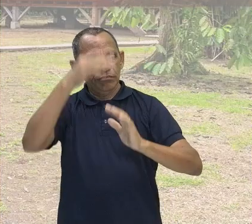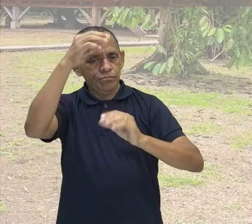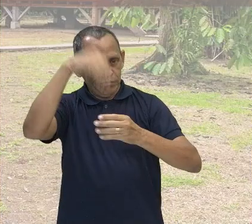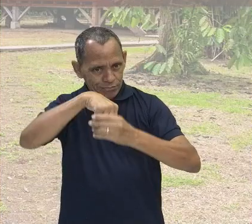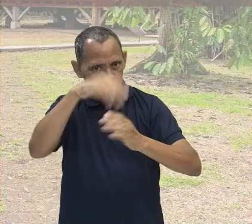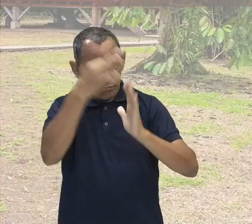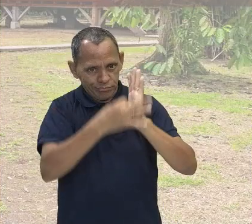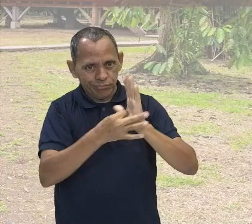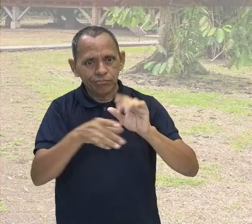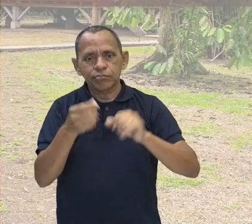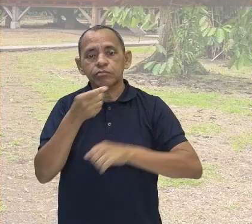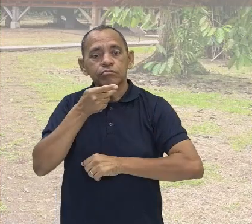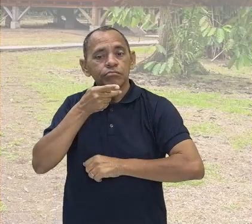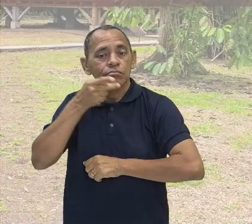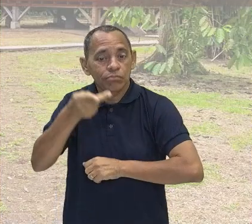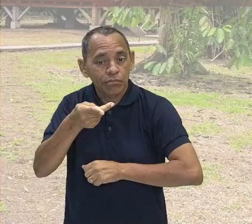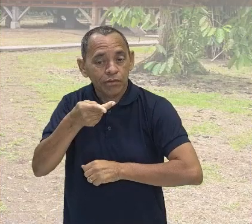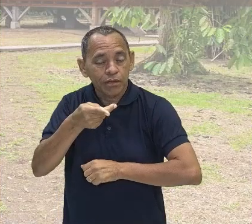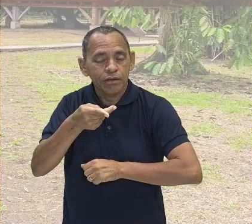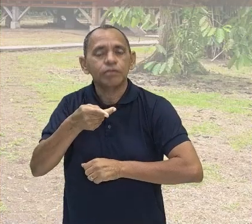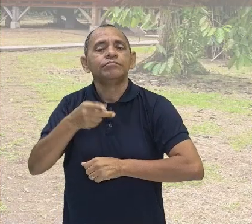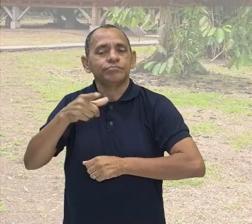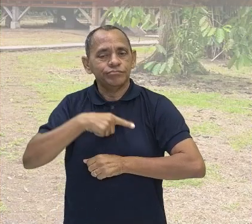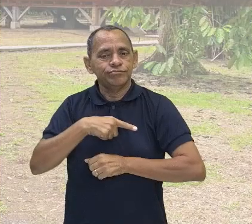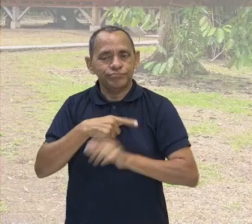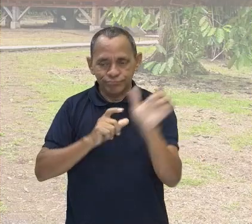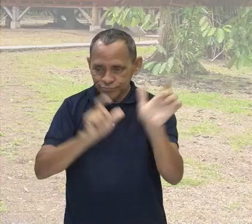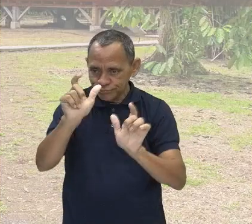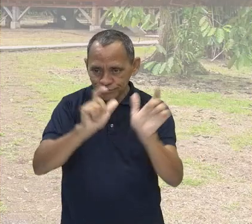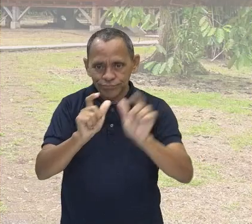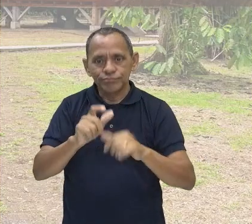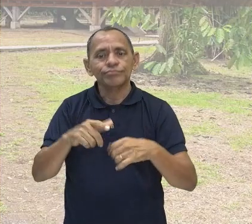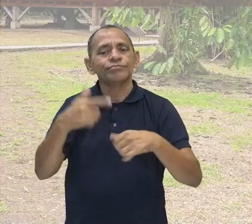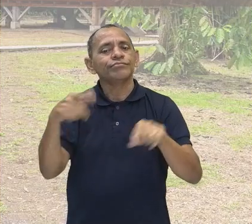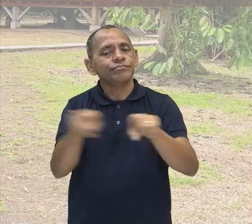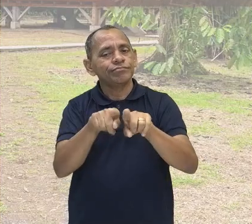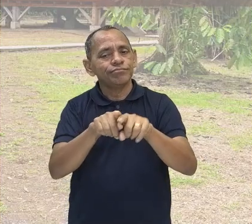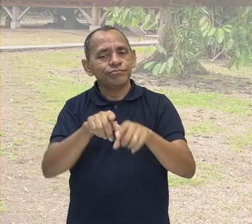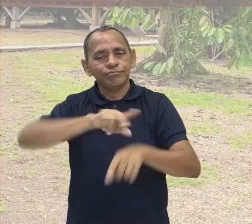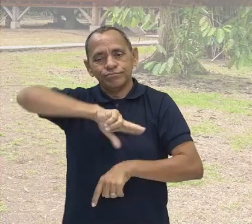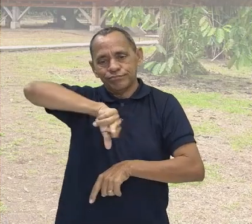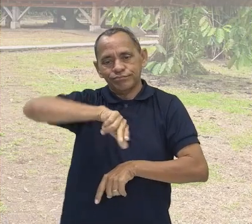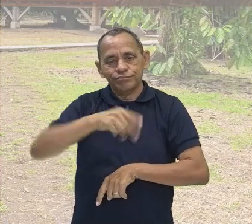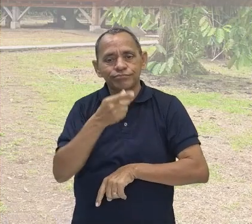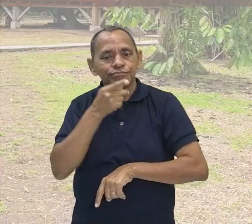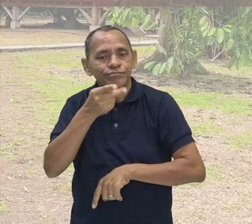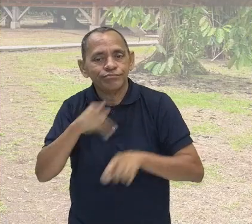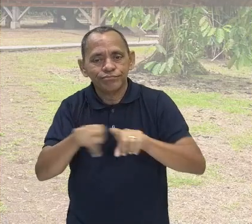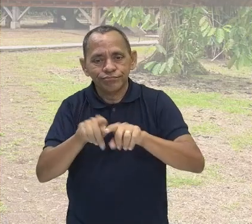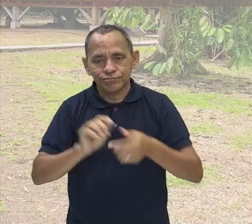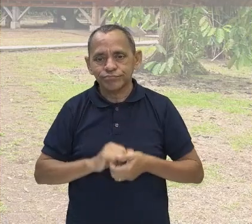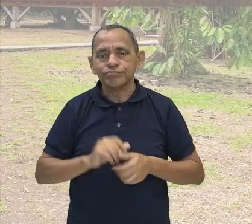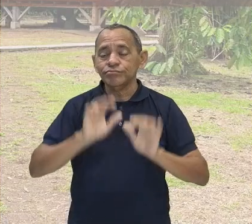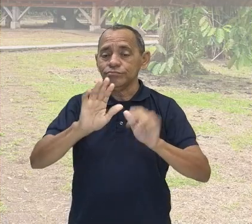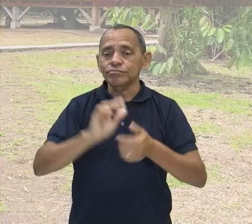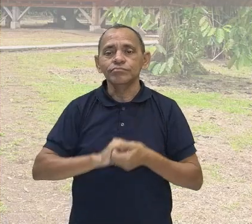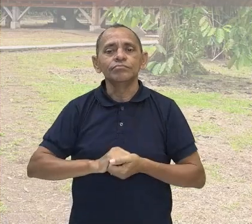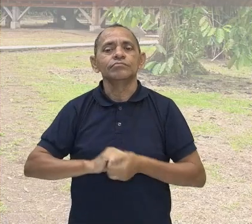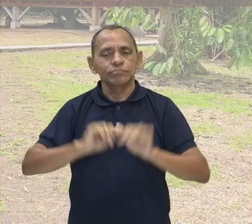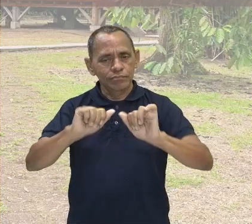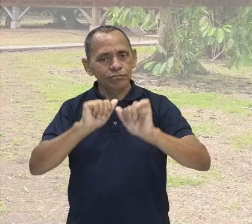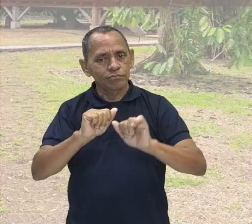aquilo que é dito e aquilo que não é dito, mas que eu posso supor, que eu posso observar. Observem comigo então o nosso